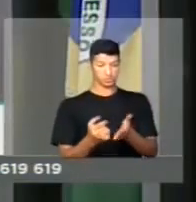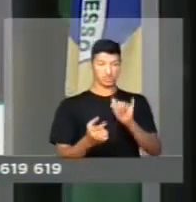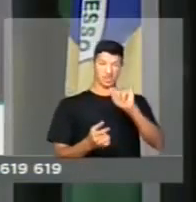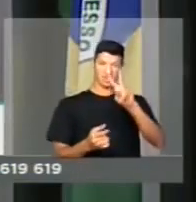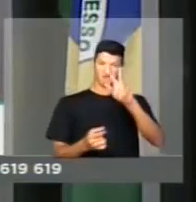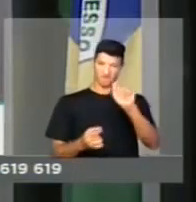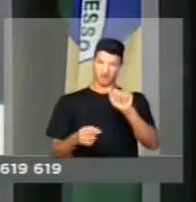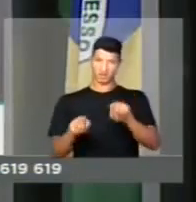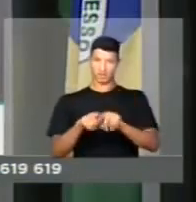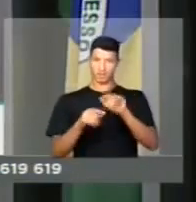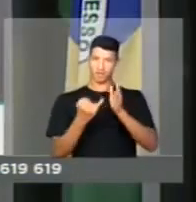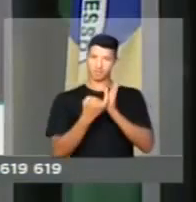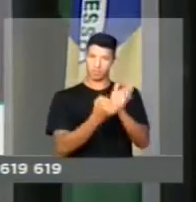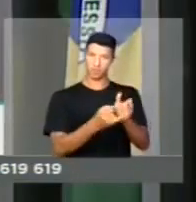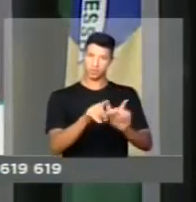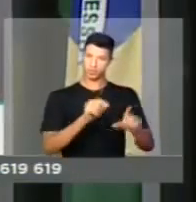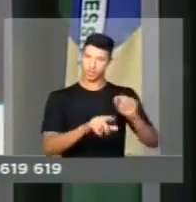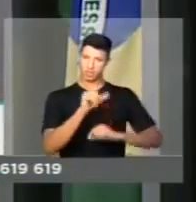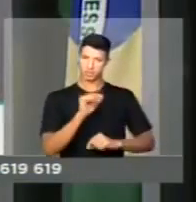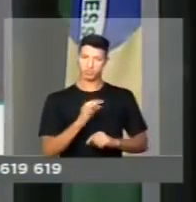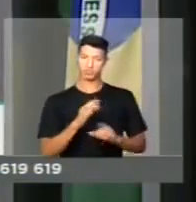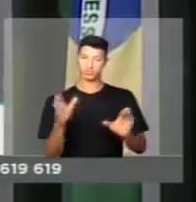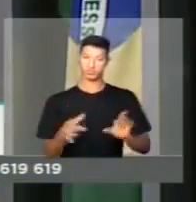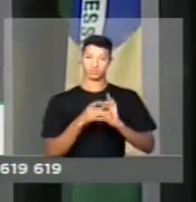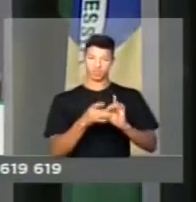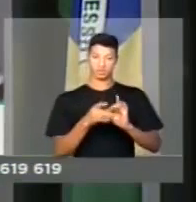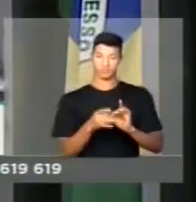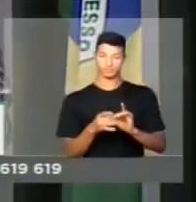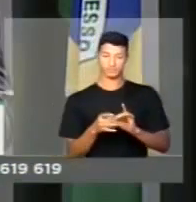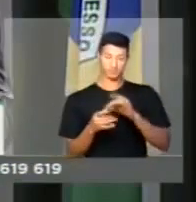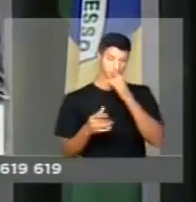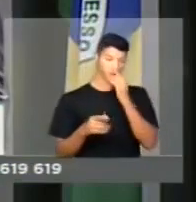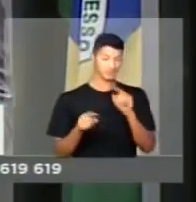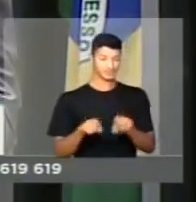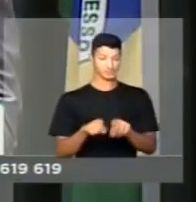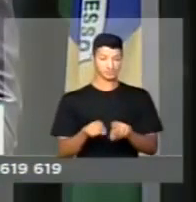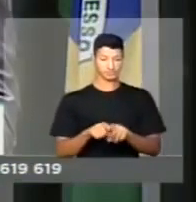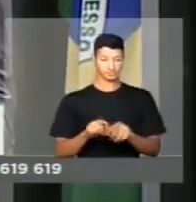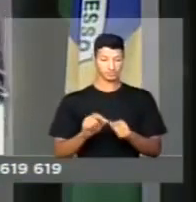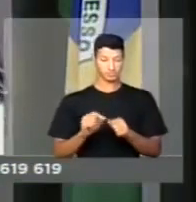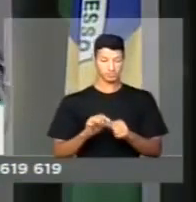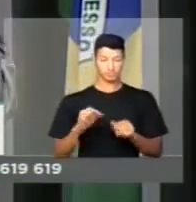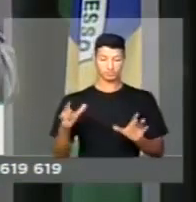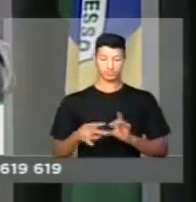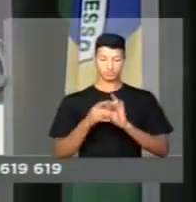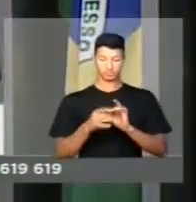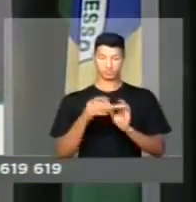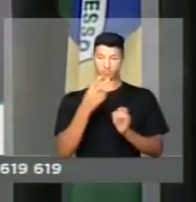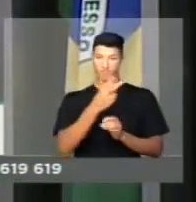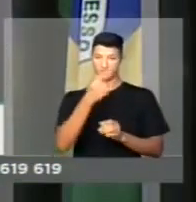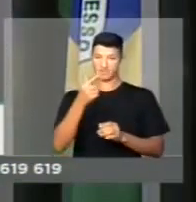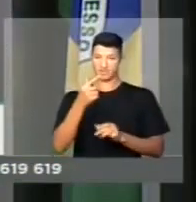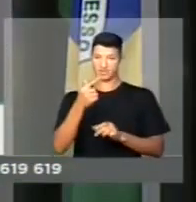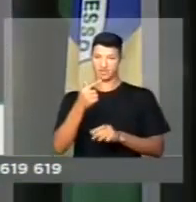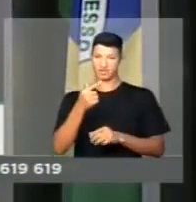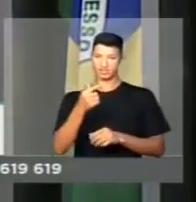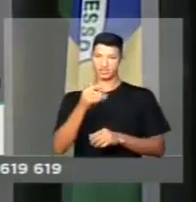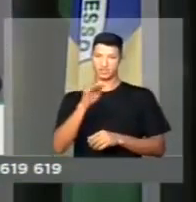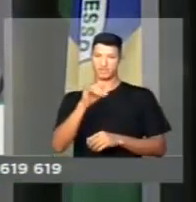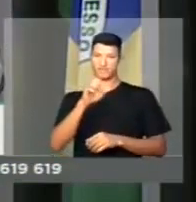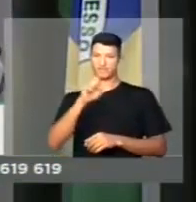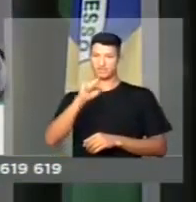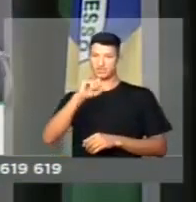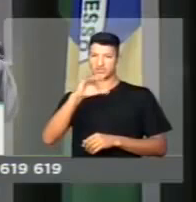IVA e esse imposto seletivo unificado também implicaria unificar os 27 fiscos